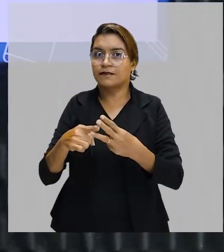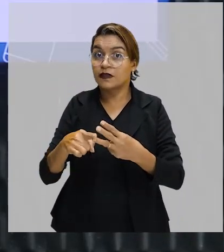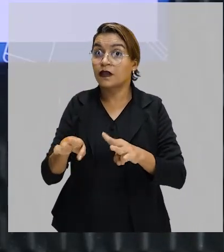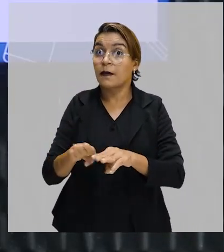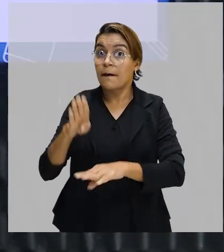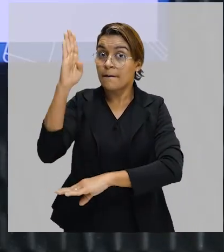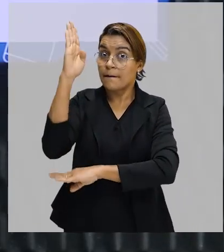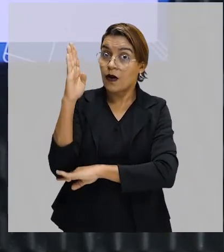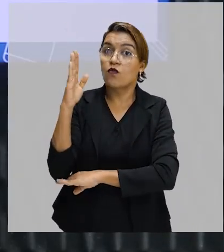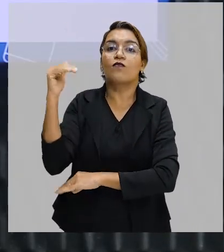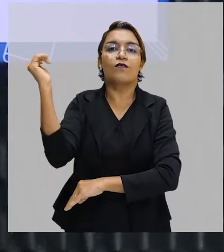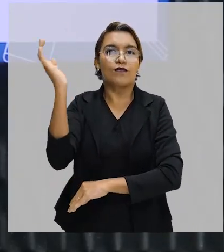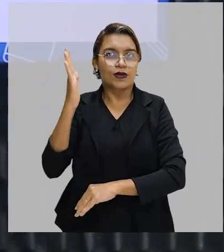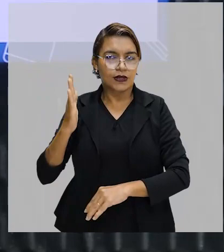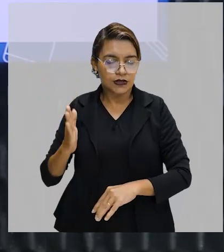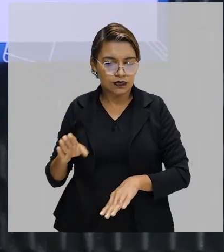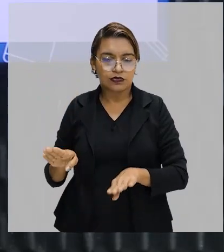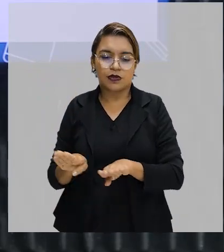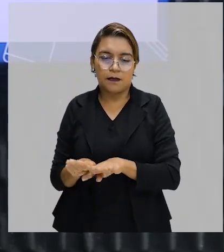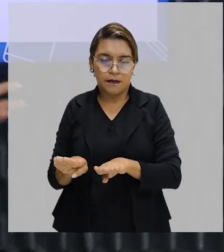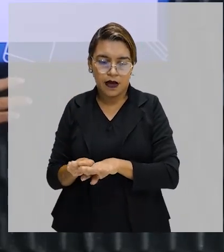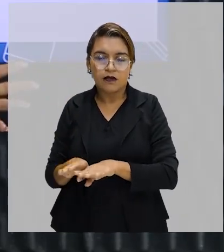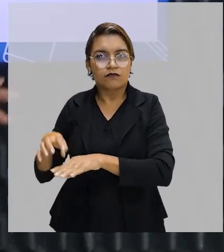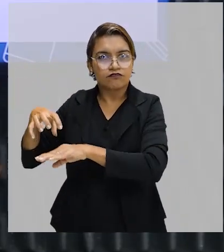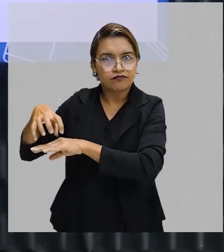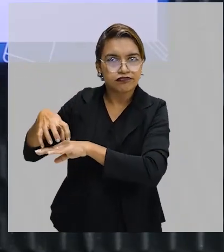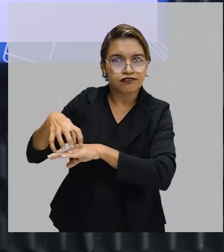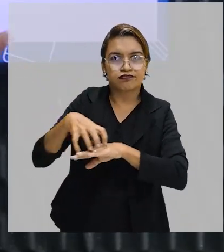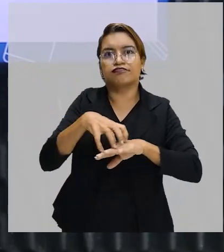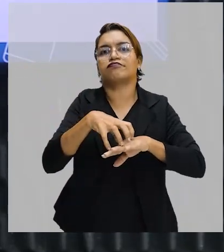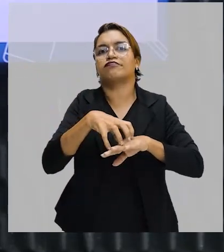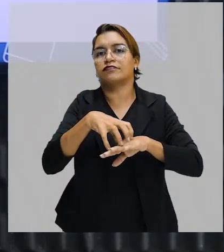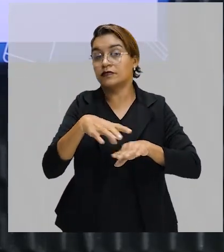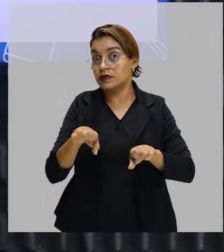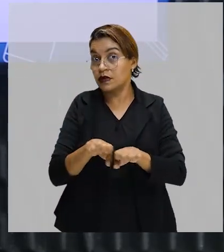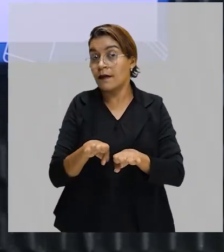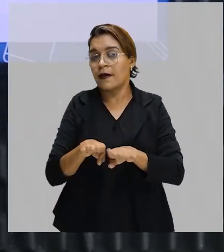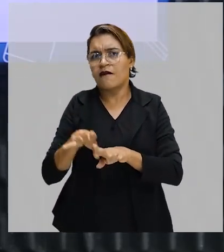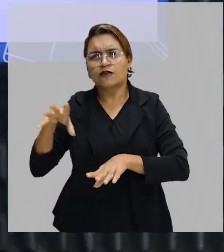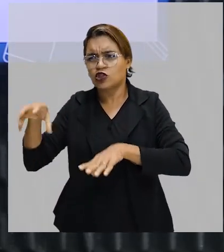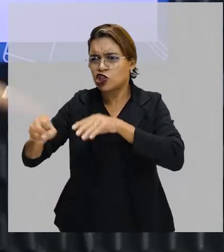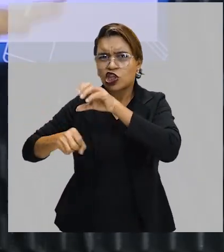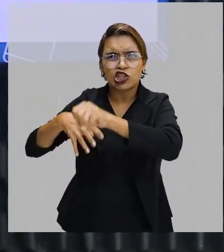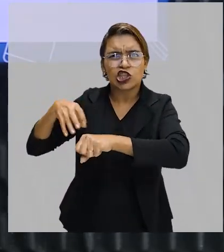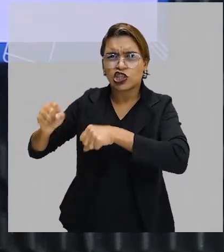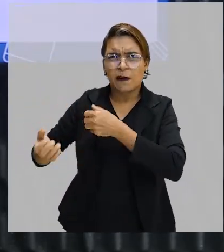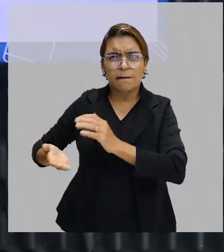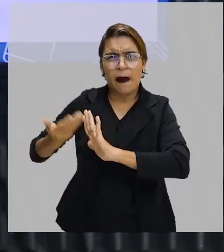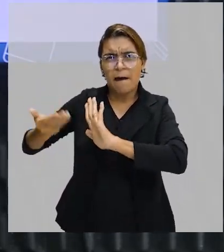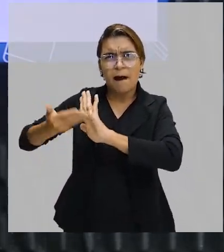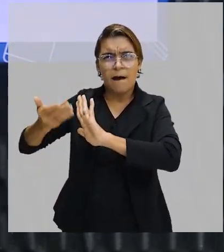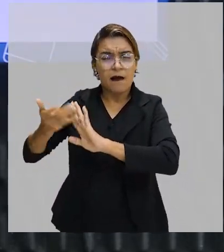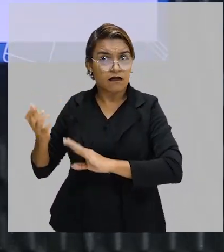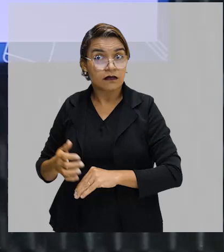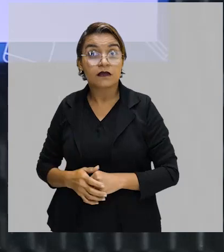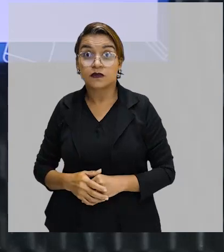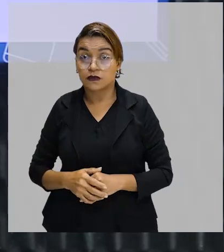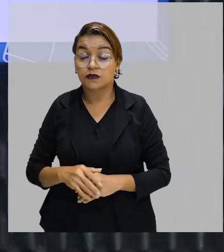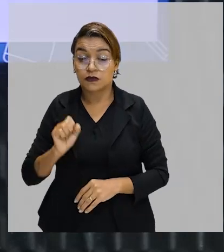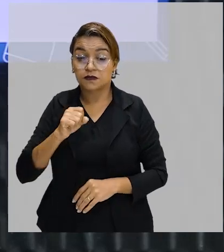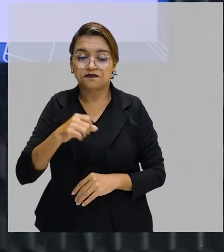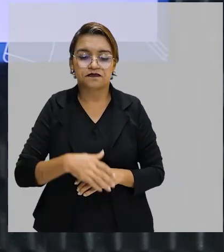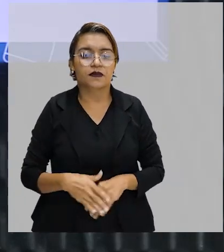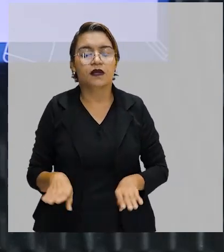brasil que foi levado daqui né a gente ainda tem mais foram arrancando tudo também